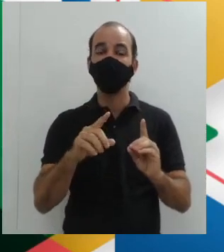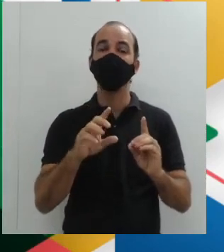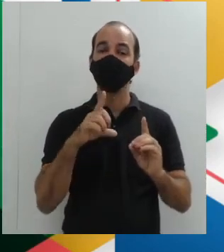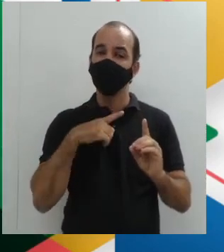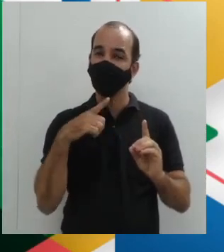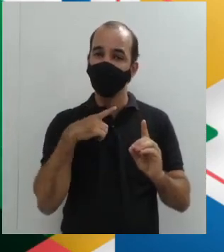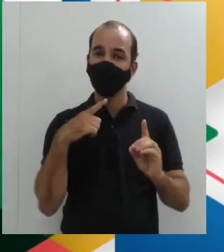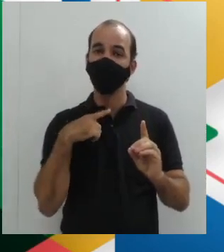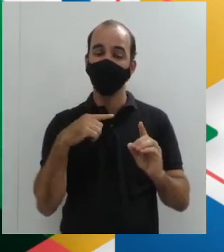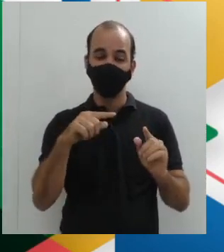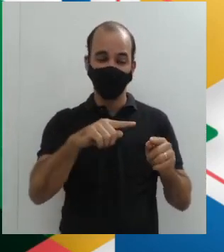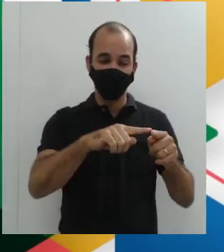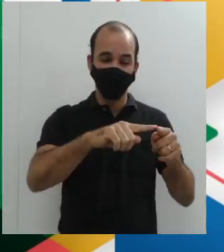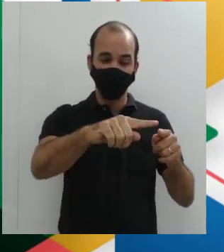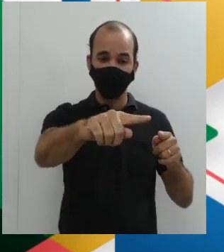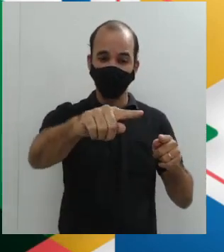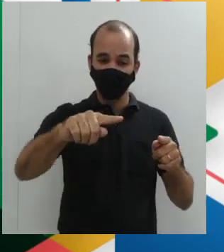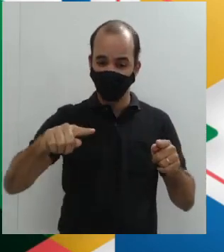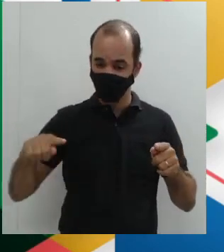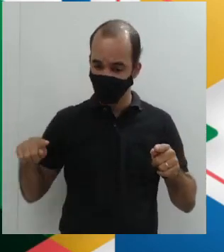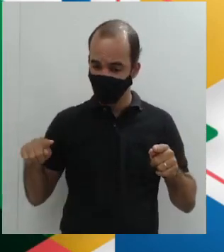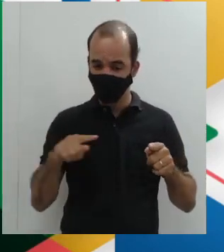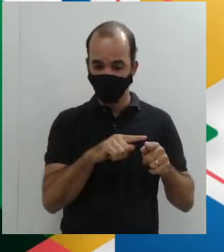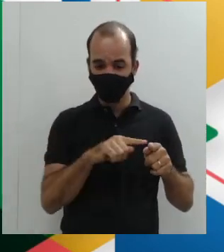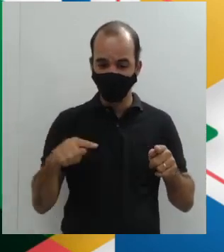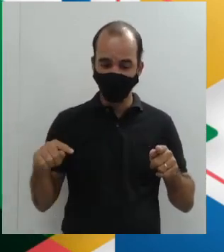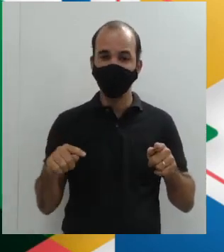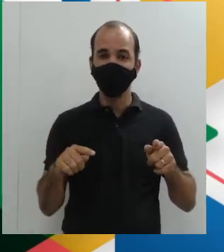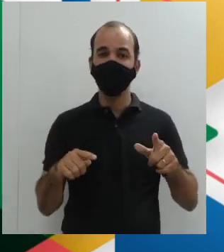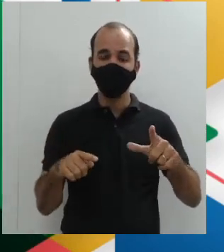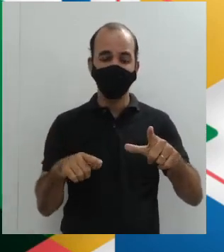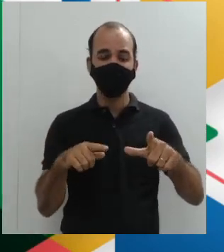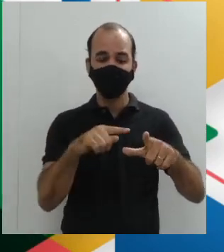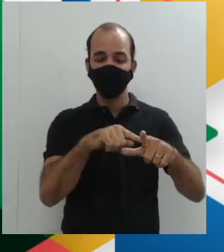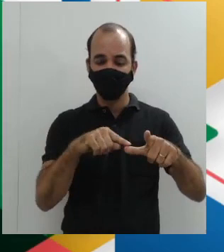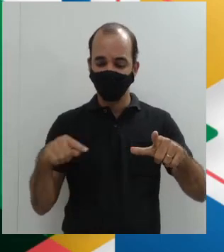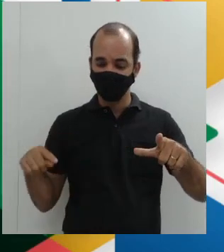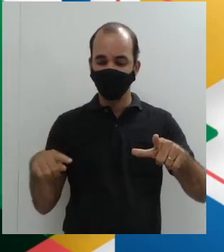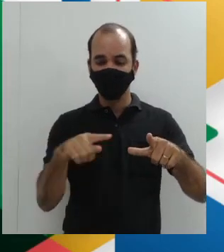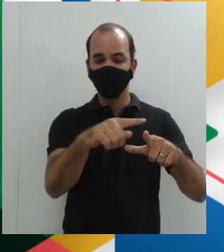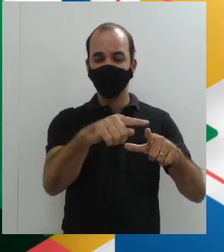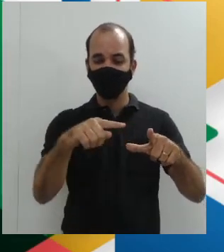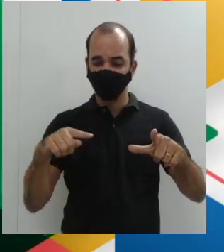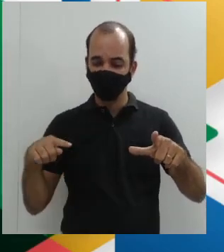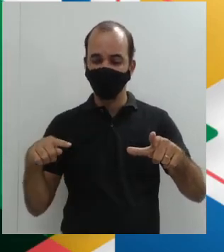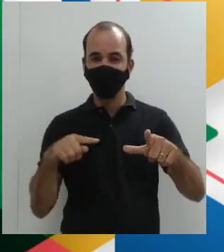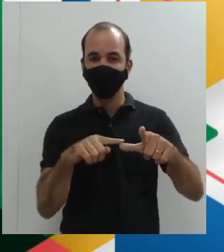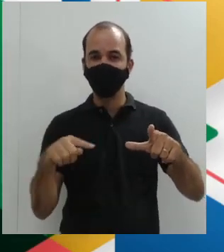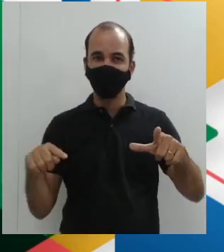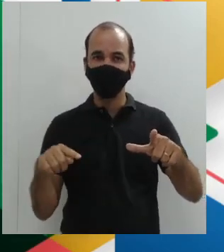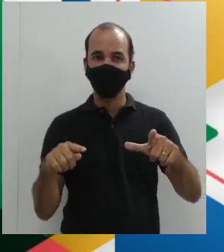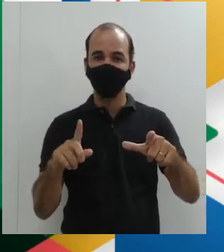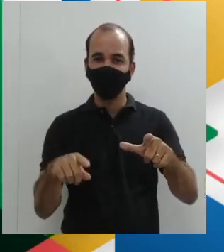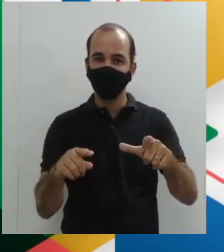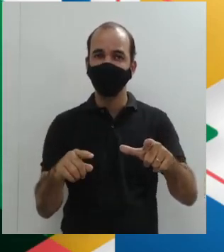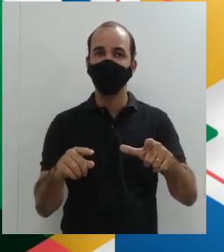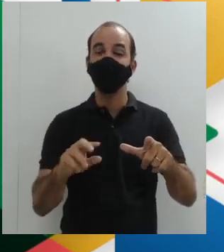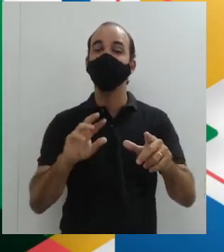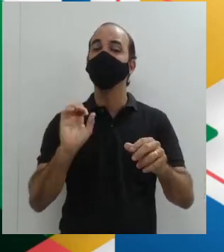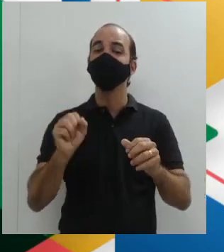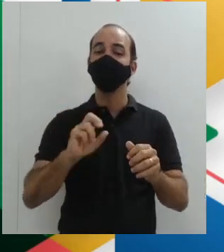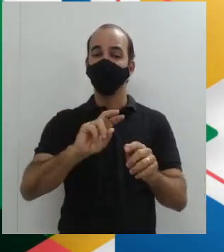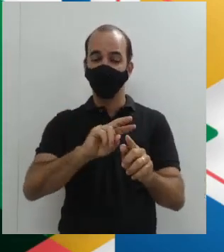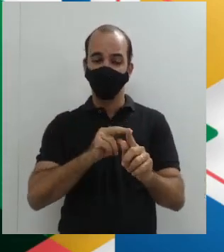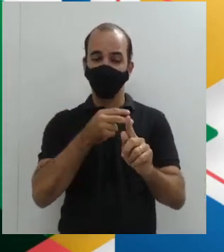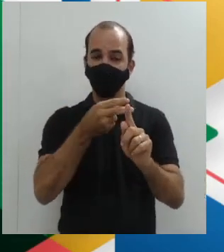base em verde, tá certo? Observe que eu tenho que Dzinho ao quadrado é igual medida A ao quadrado mais